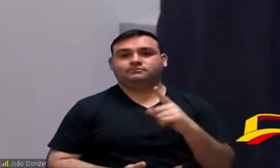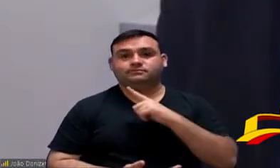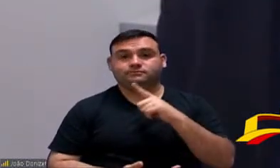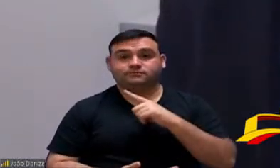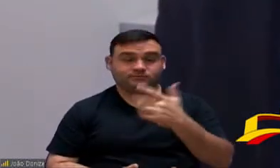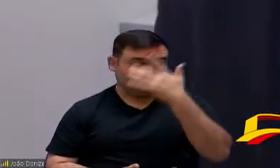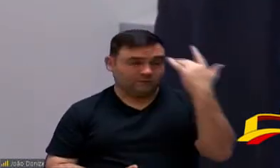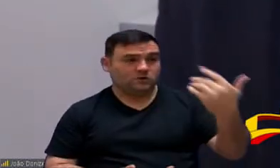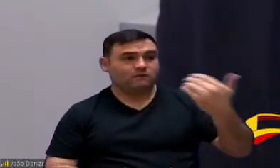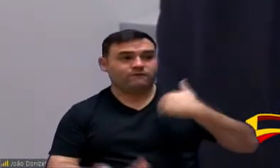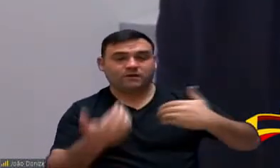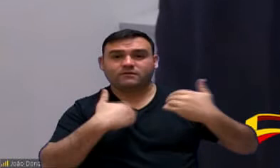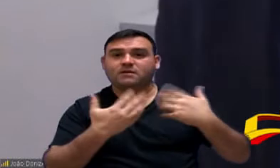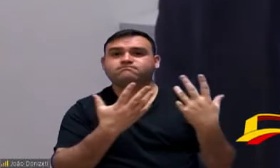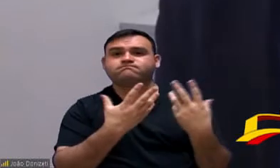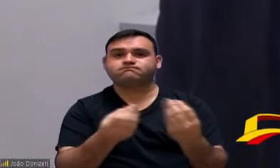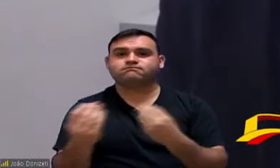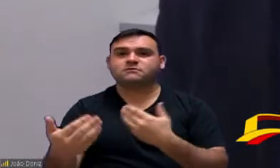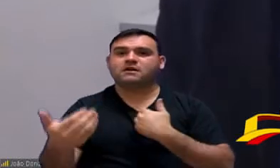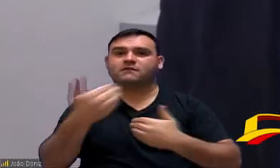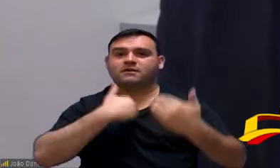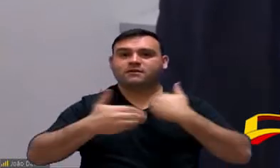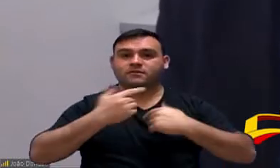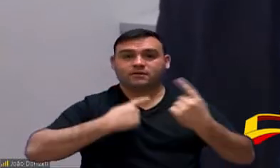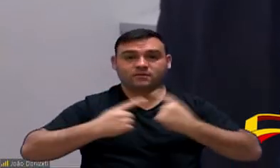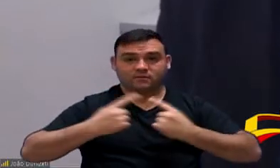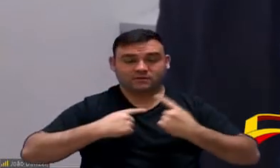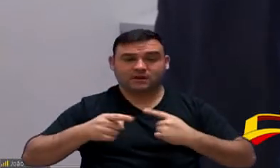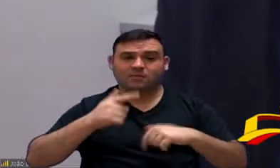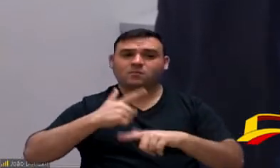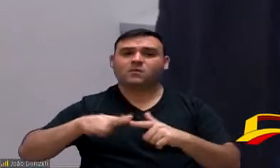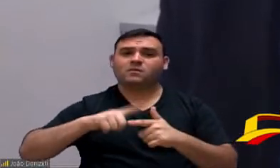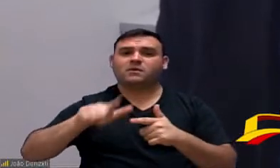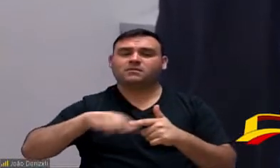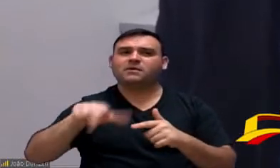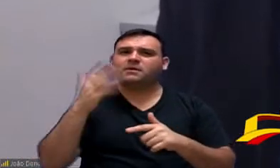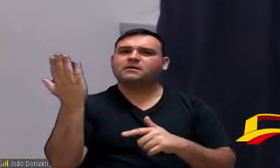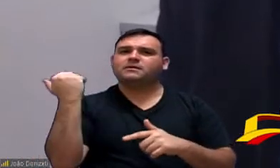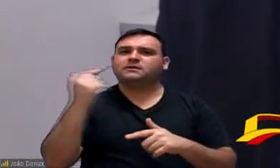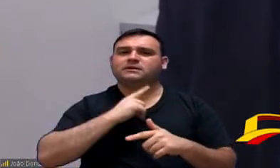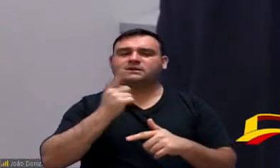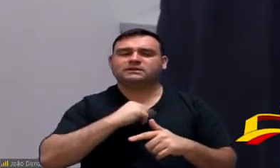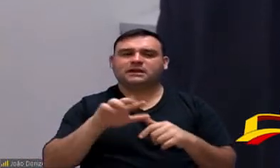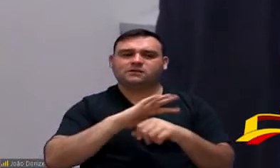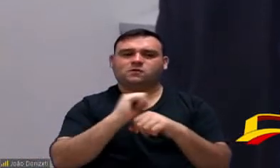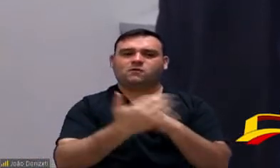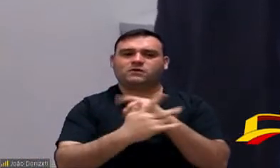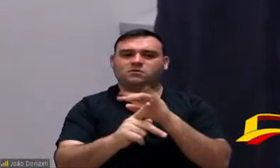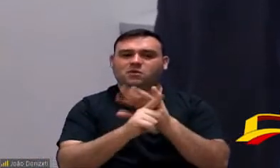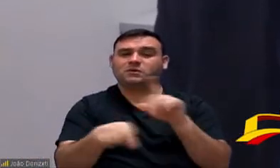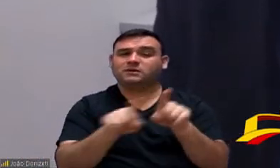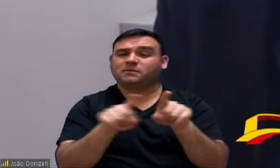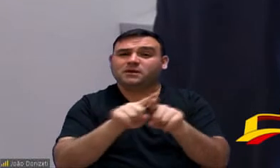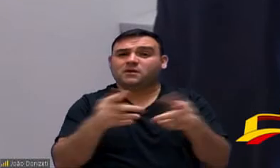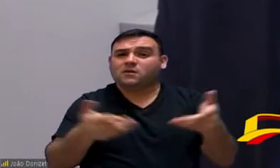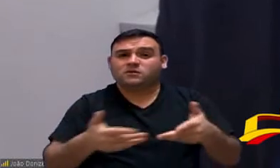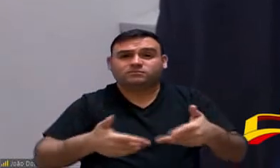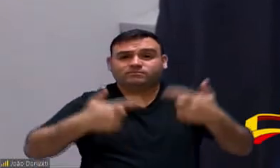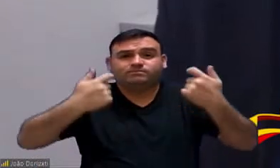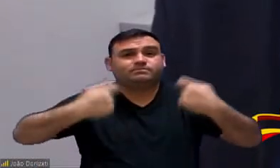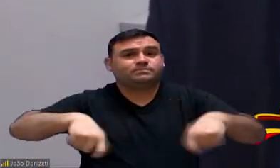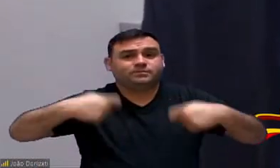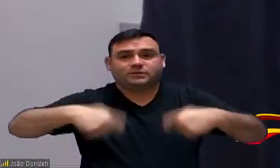sido procurados por muitas pessoas que sofreram o problema, que passaram pelo problema do Covid e que estão